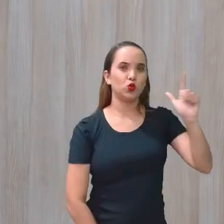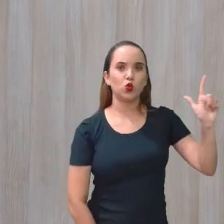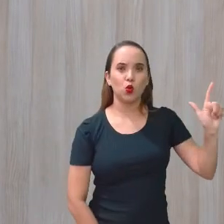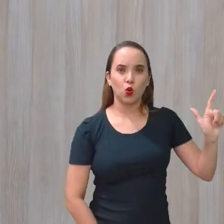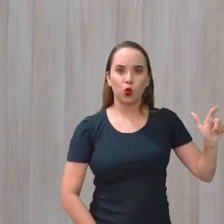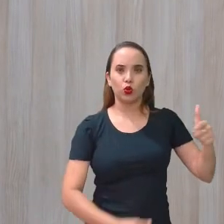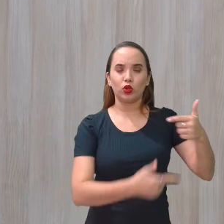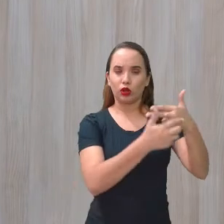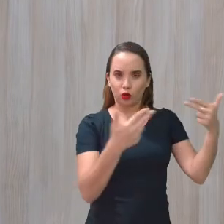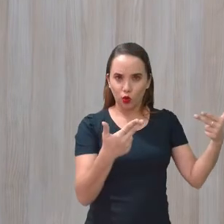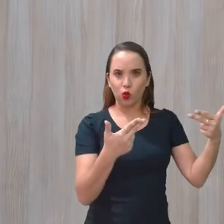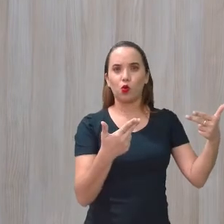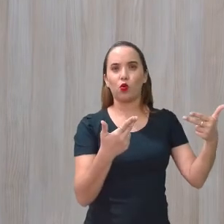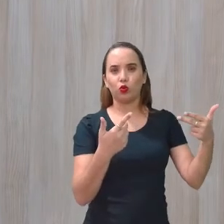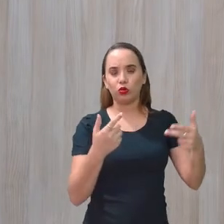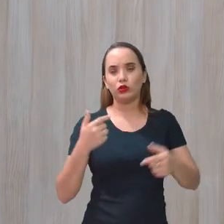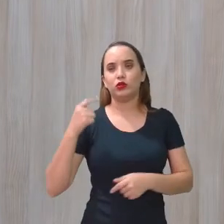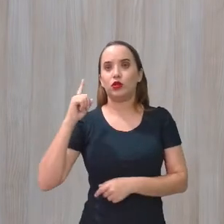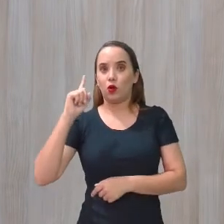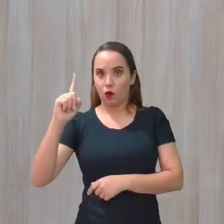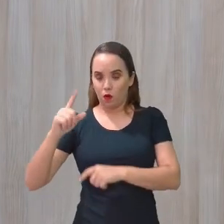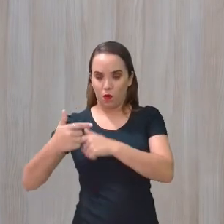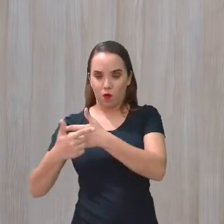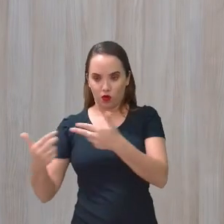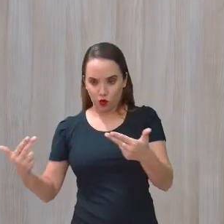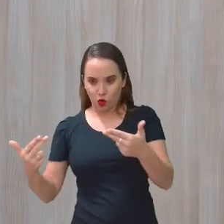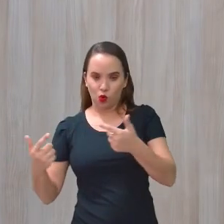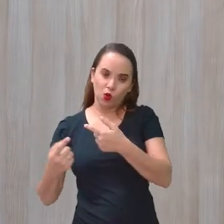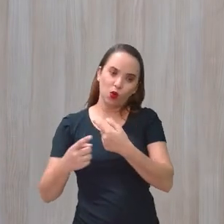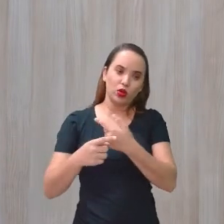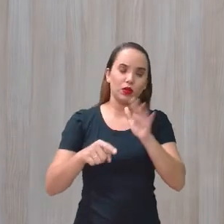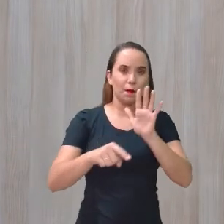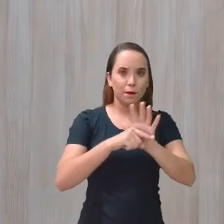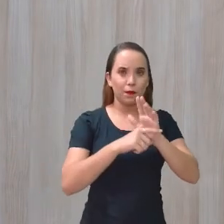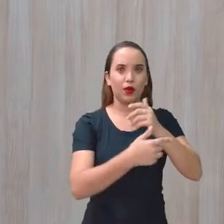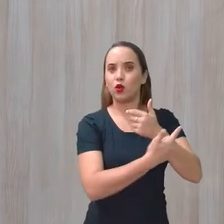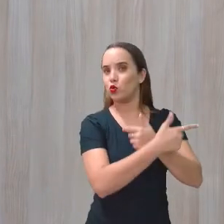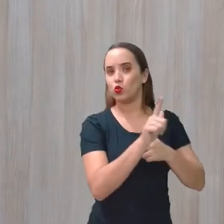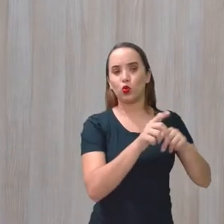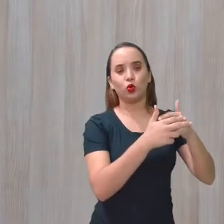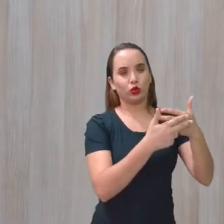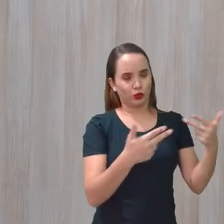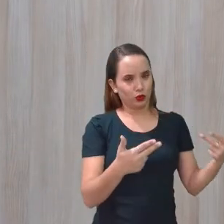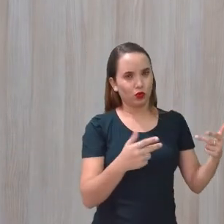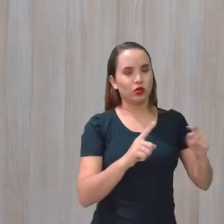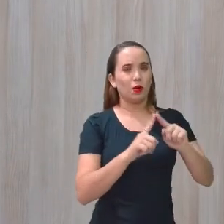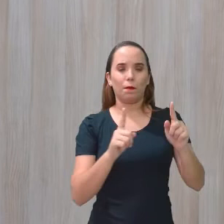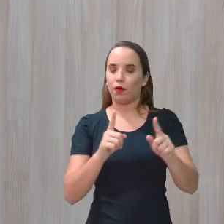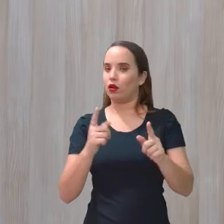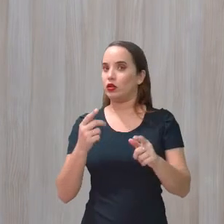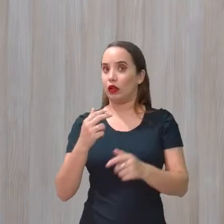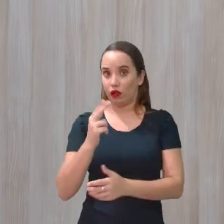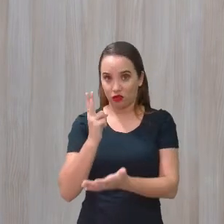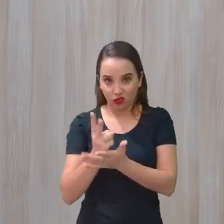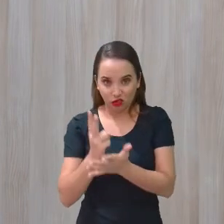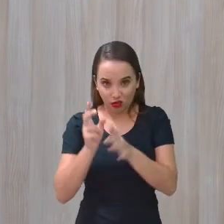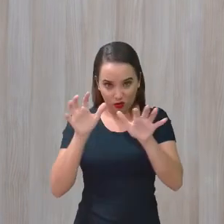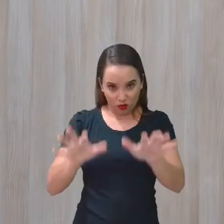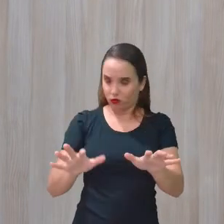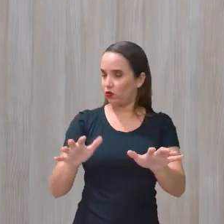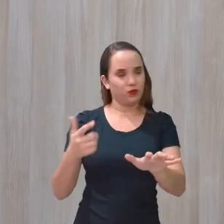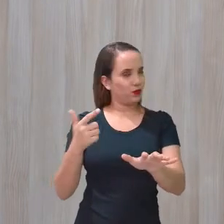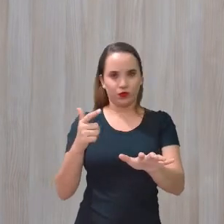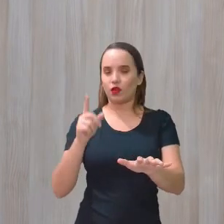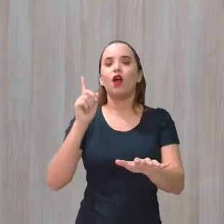Um despertador menos um celular. E a gente vai ver que nem sempre os sistemas são dessa forma. Às vezes eu vou ter